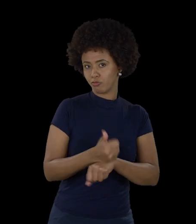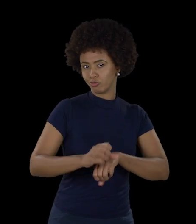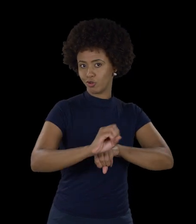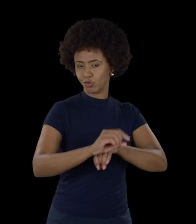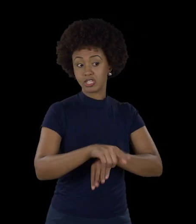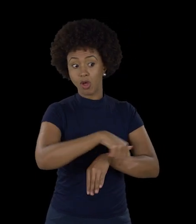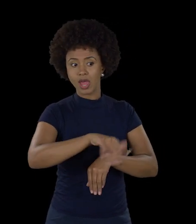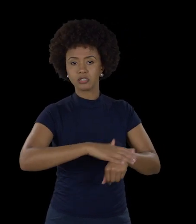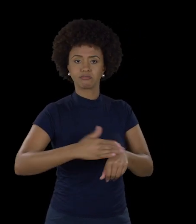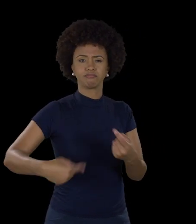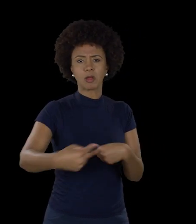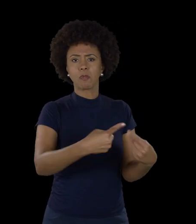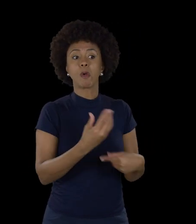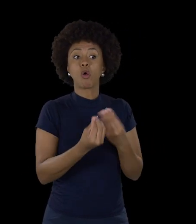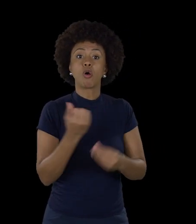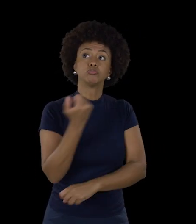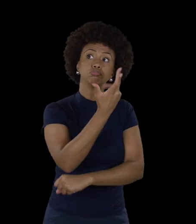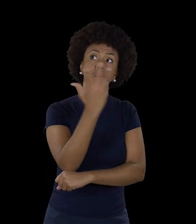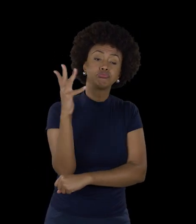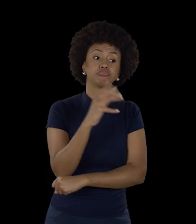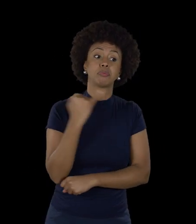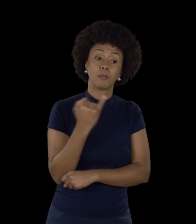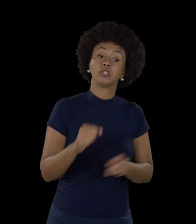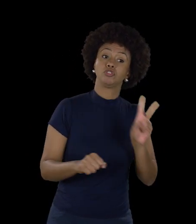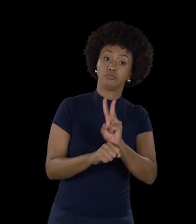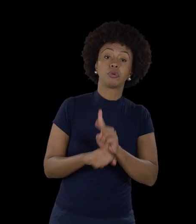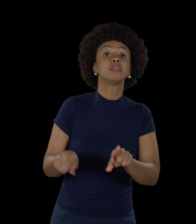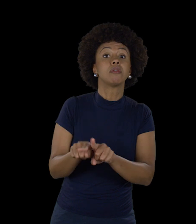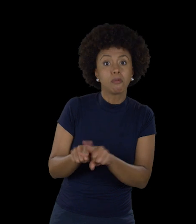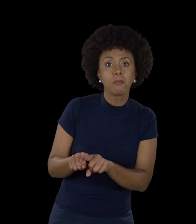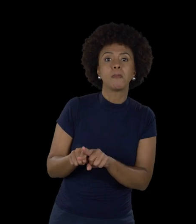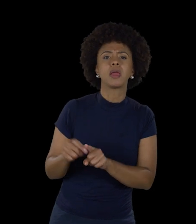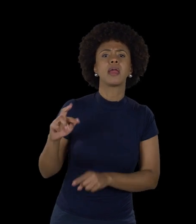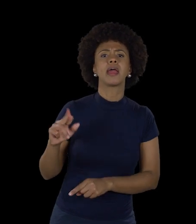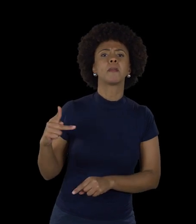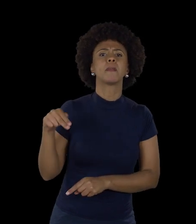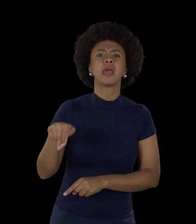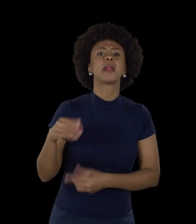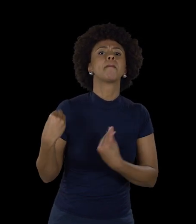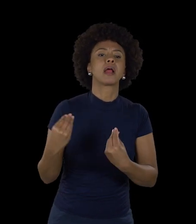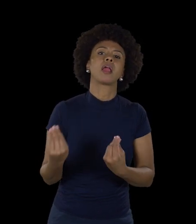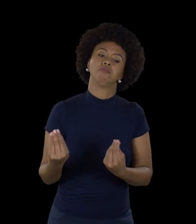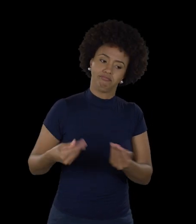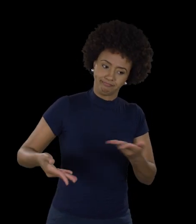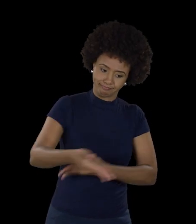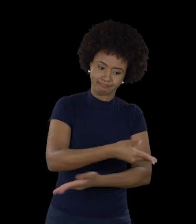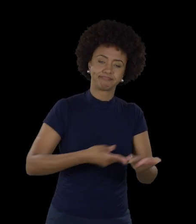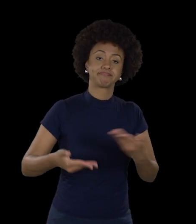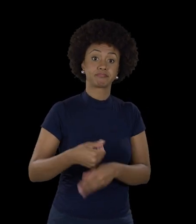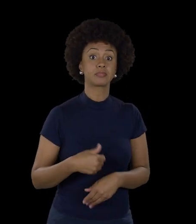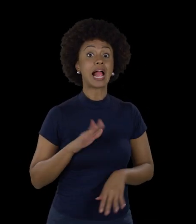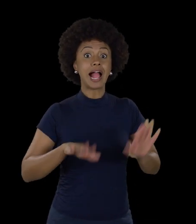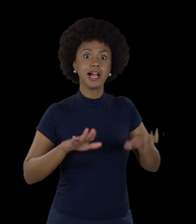professores e educadores a debaterem em sala de aula a importância da preservação e o papel das RPPNs nesse contexto.